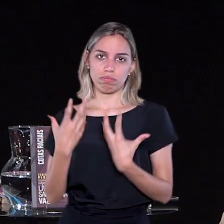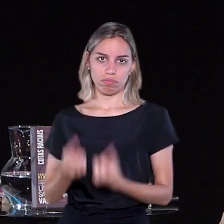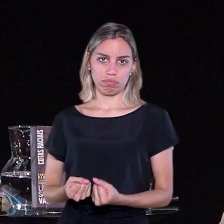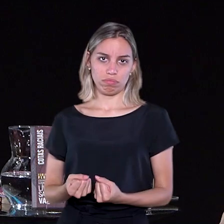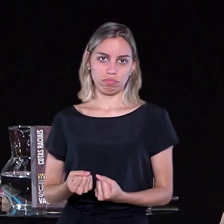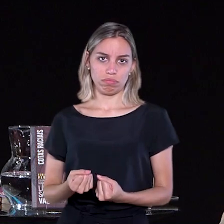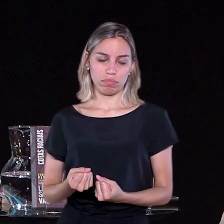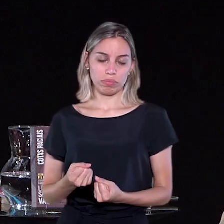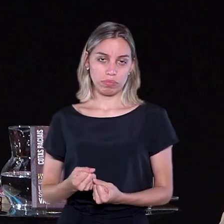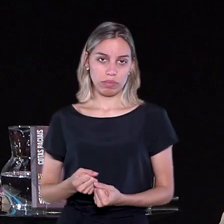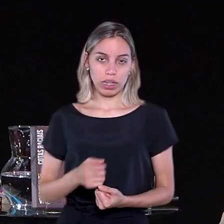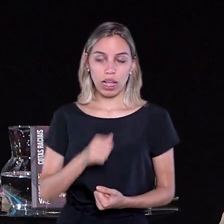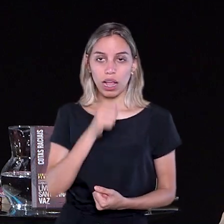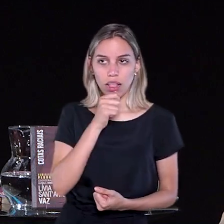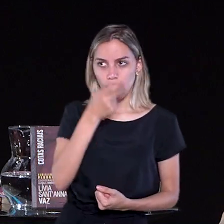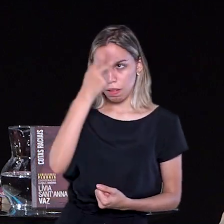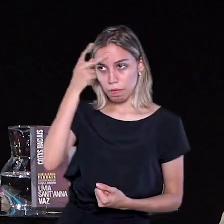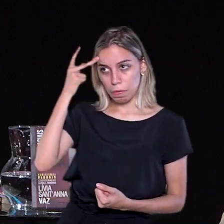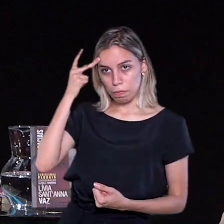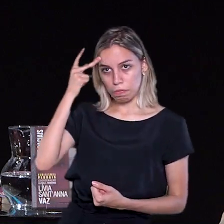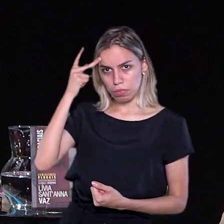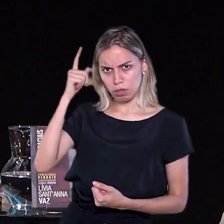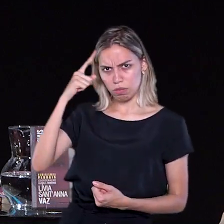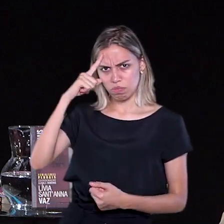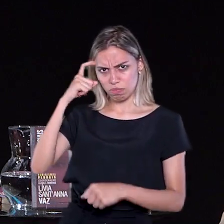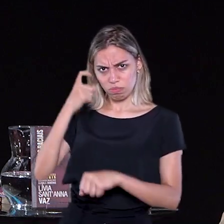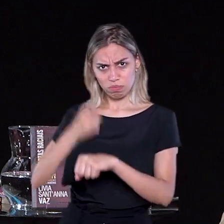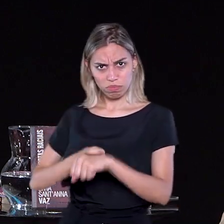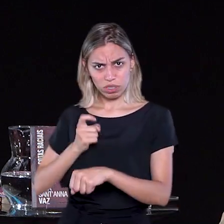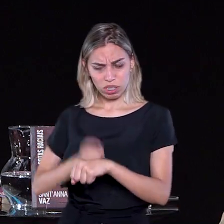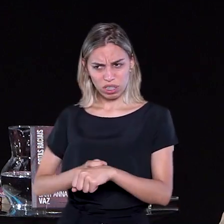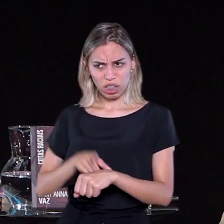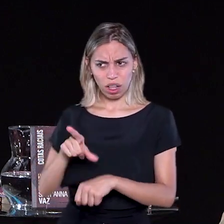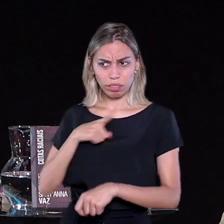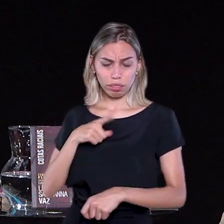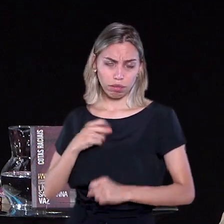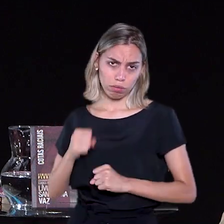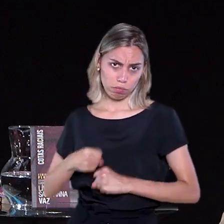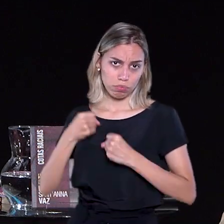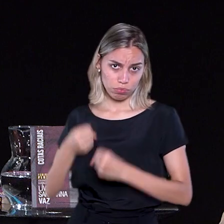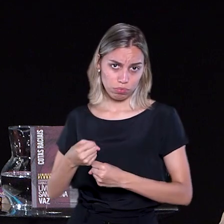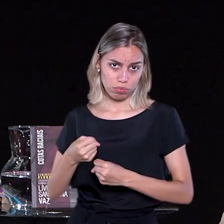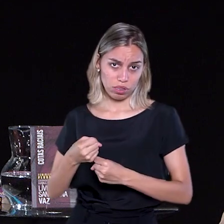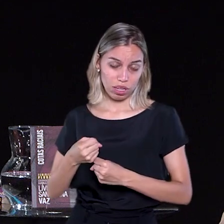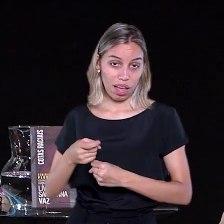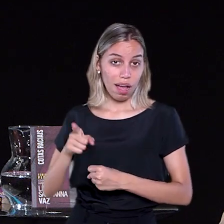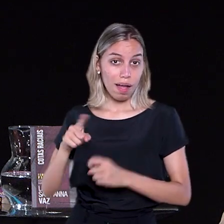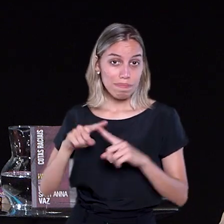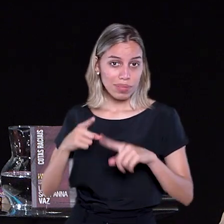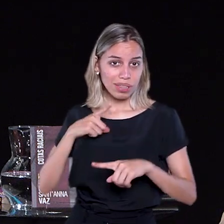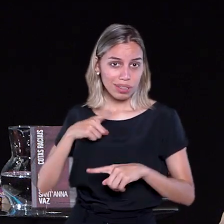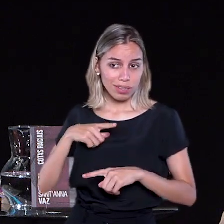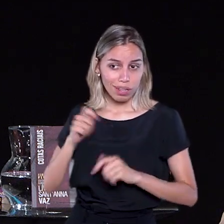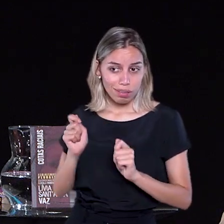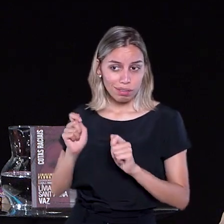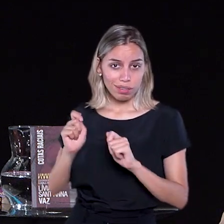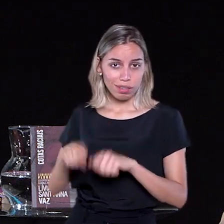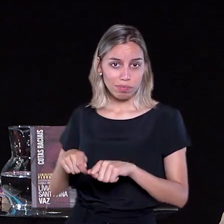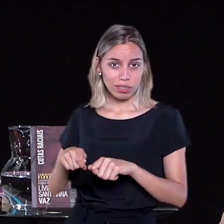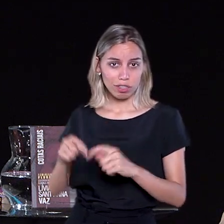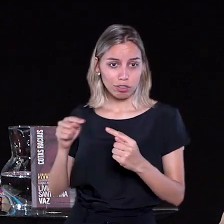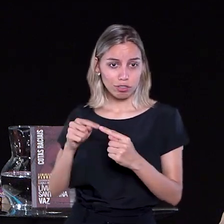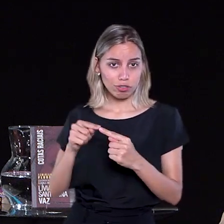Porque os intolerantes, com o poder que têm, eles têm a capacidade de minar